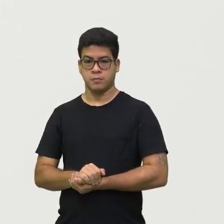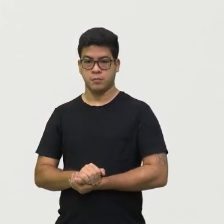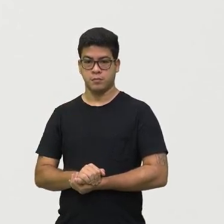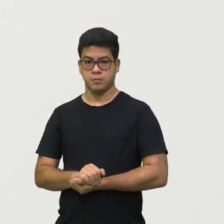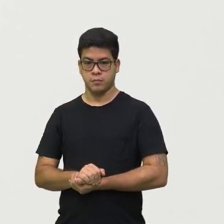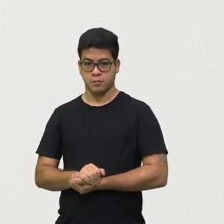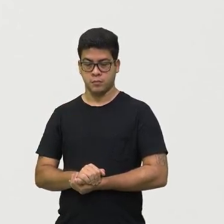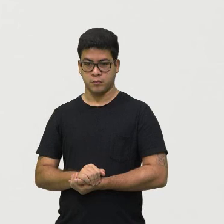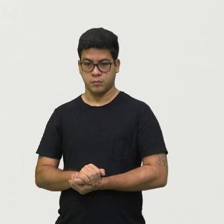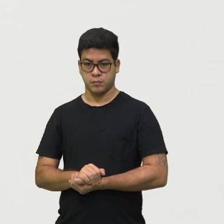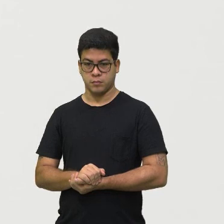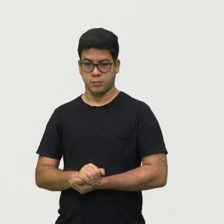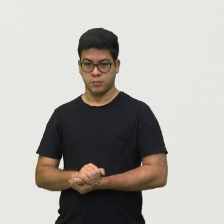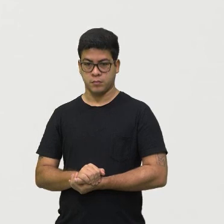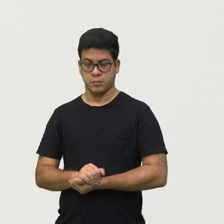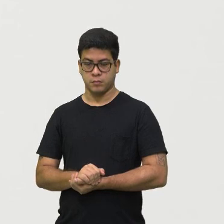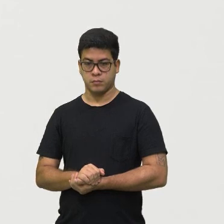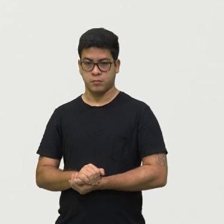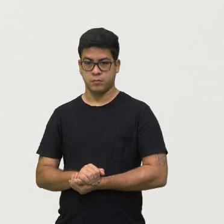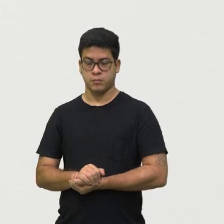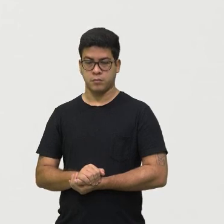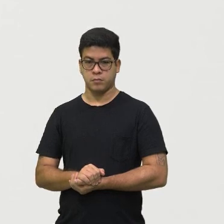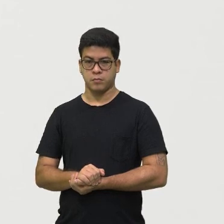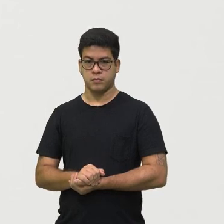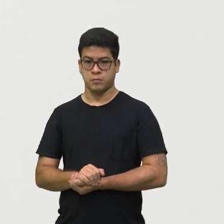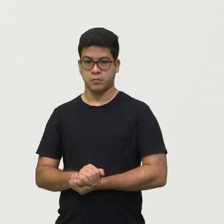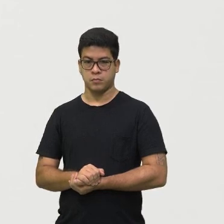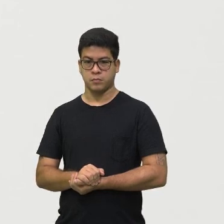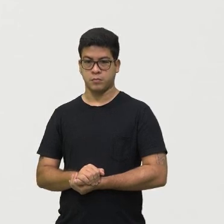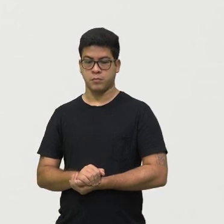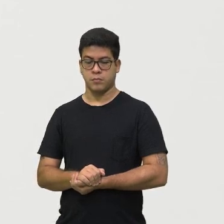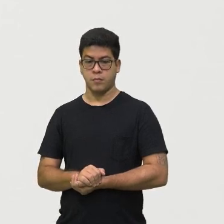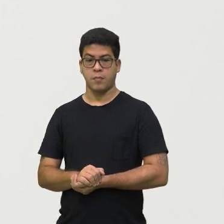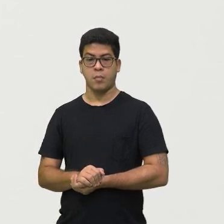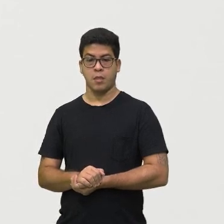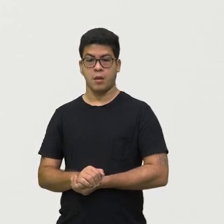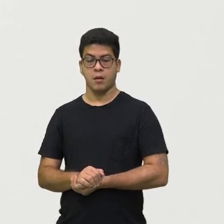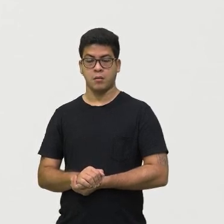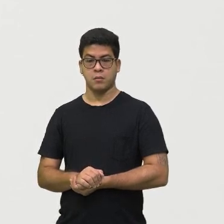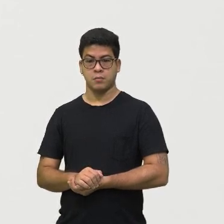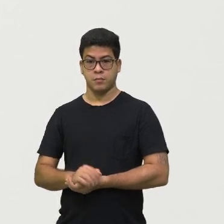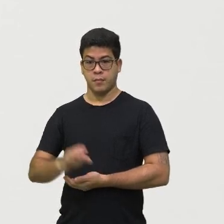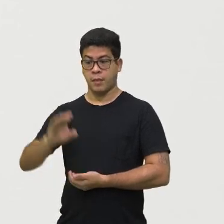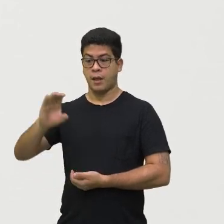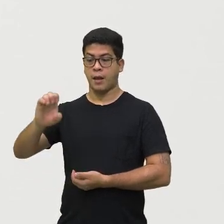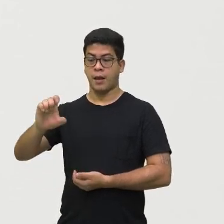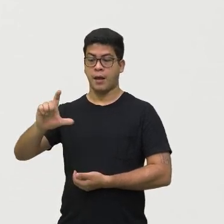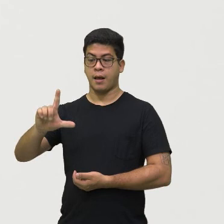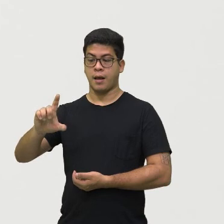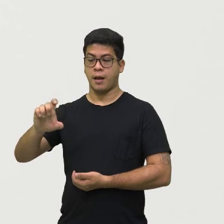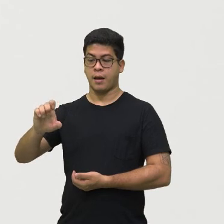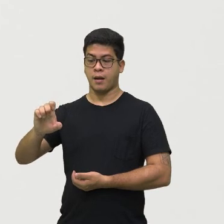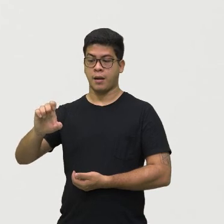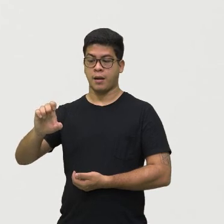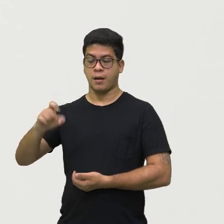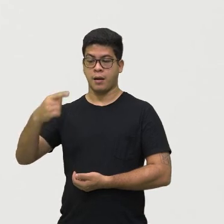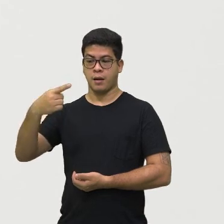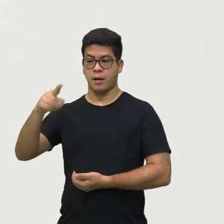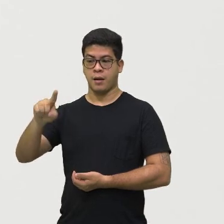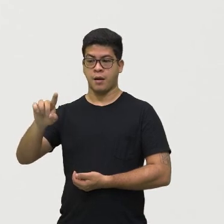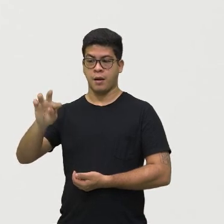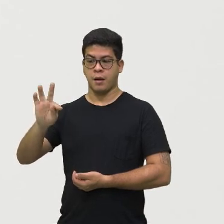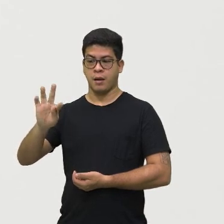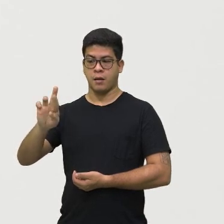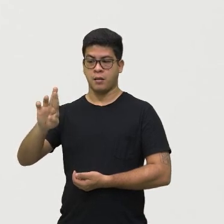né? Não existe movimento sem ter, não existe aceleração sem ter força. A energia potencial elétrica, nesse caso aí,